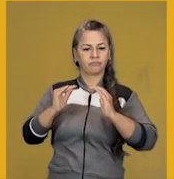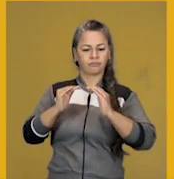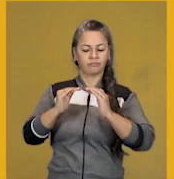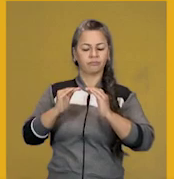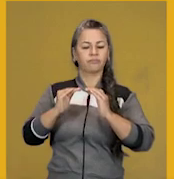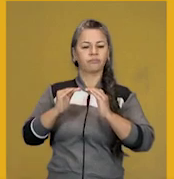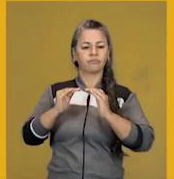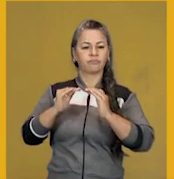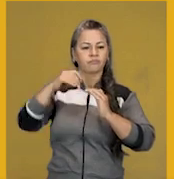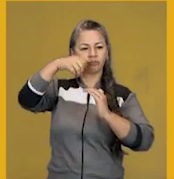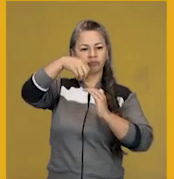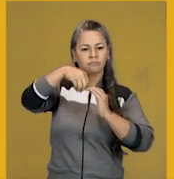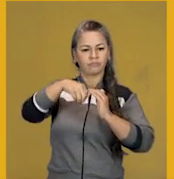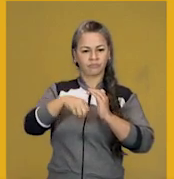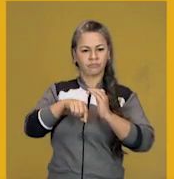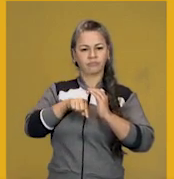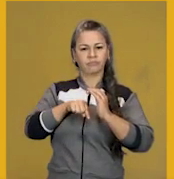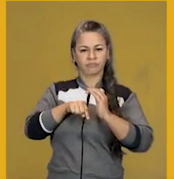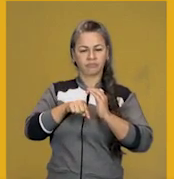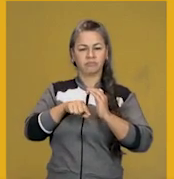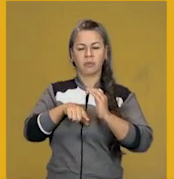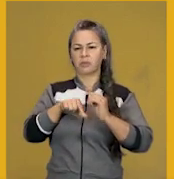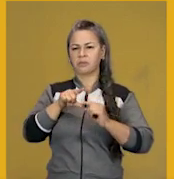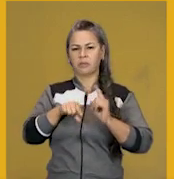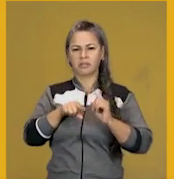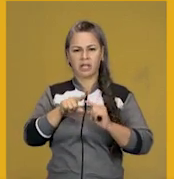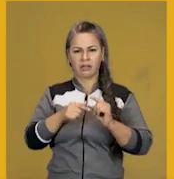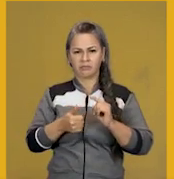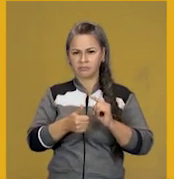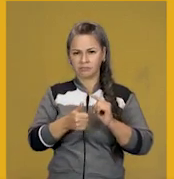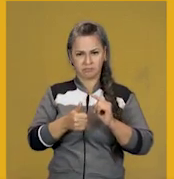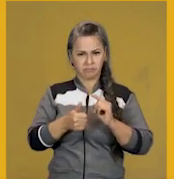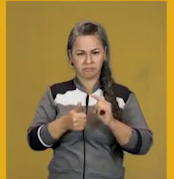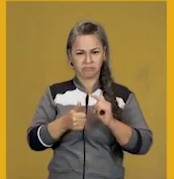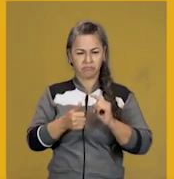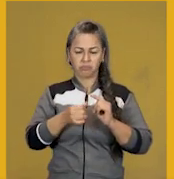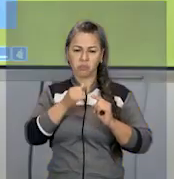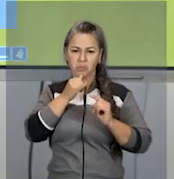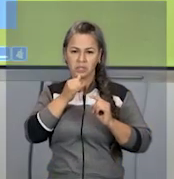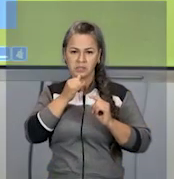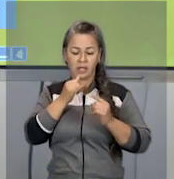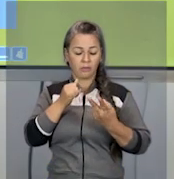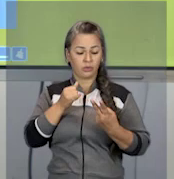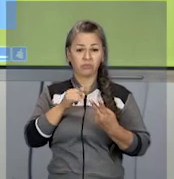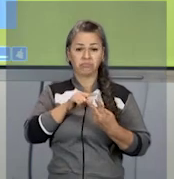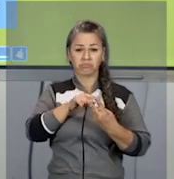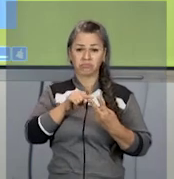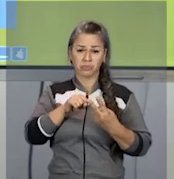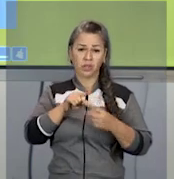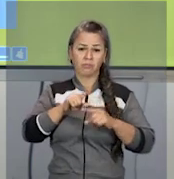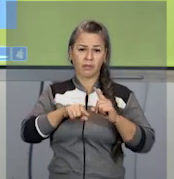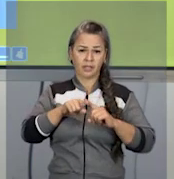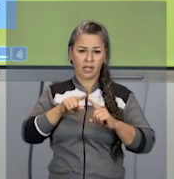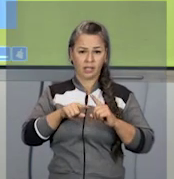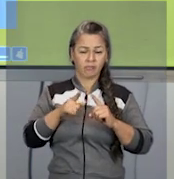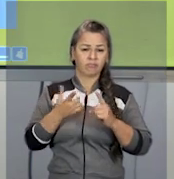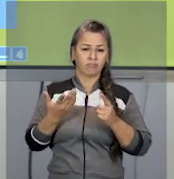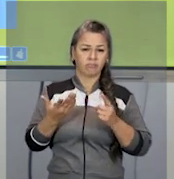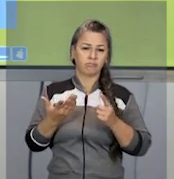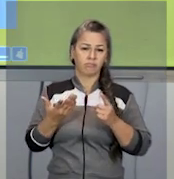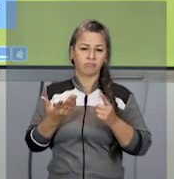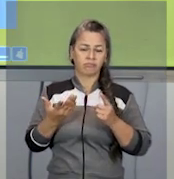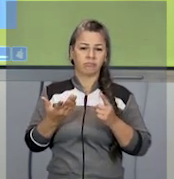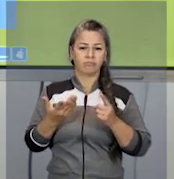que seja sólido, por exemplo, podem ser dois corpos líquidos também, né? Dois corpos diferentes,